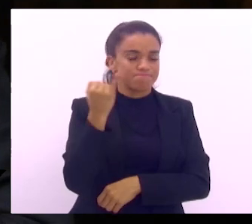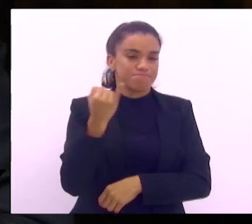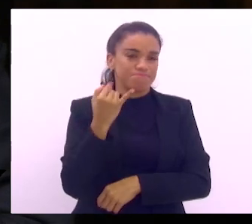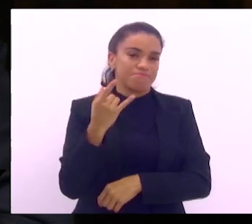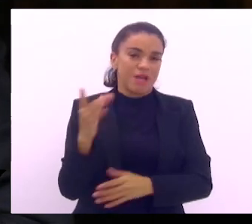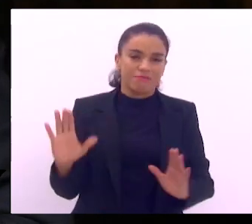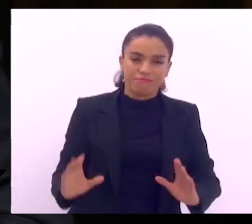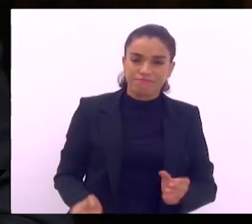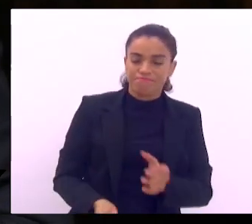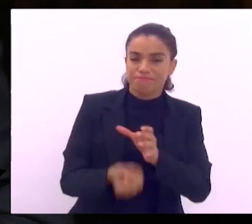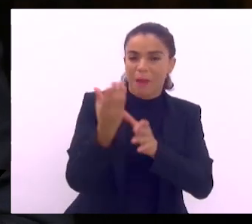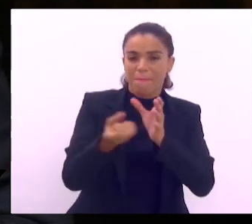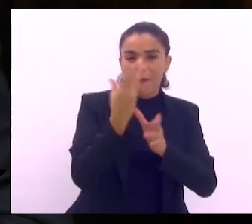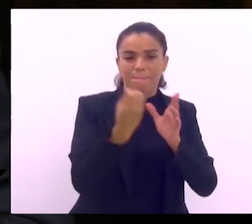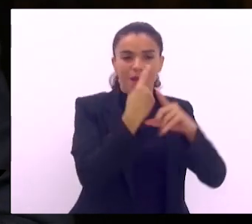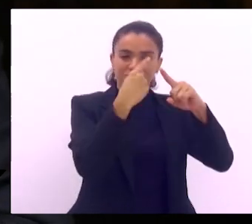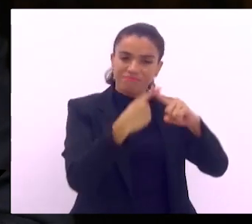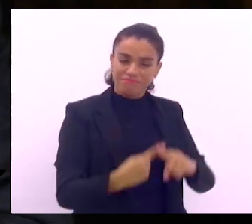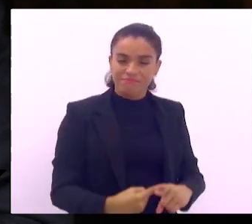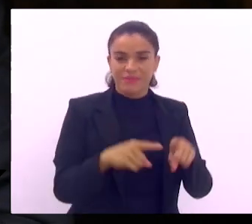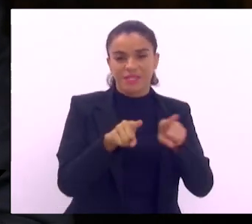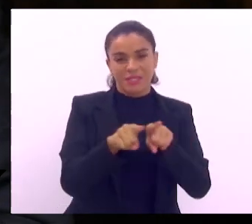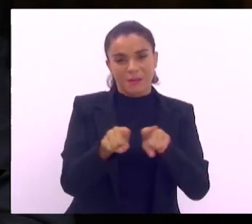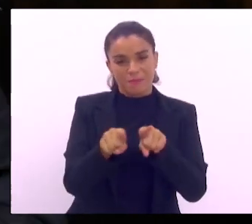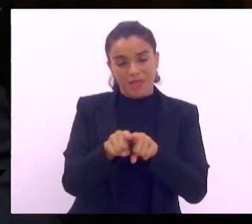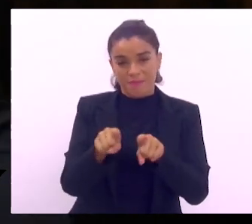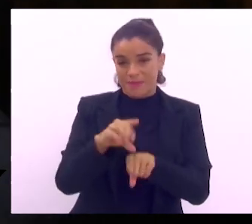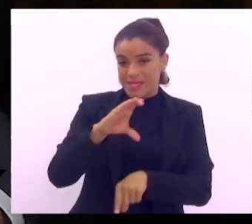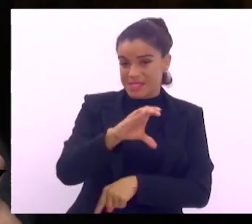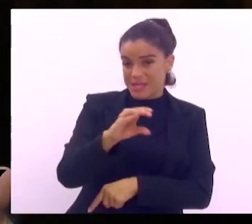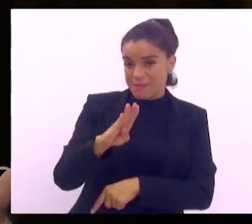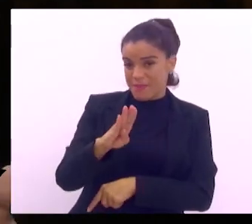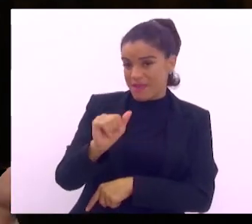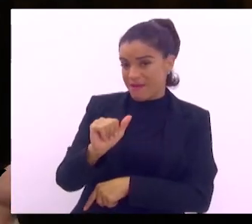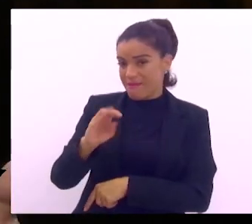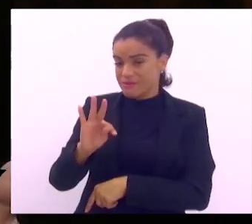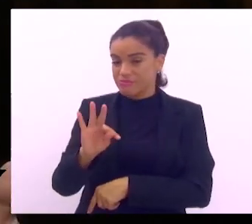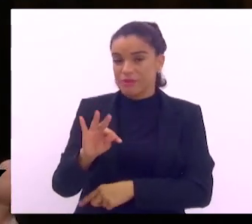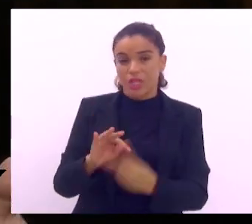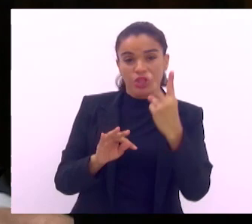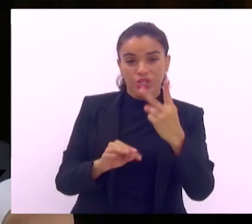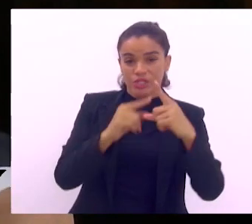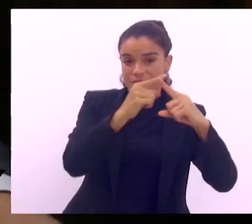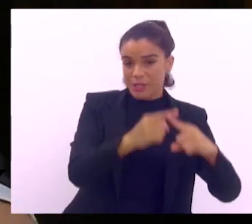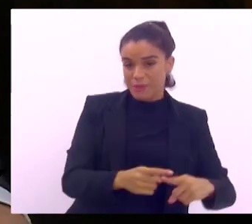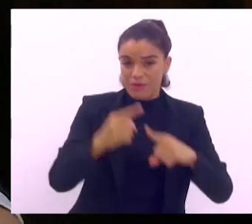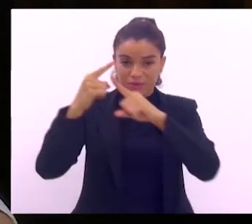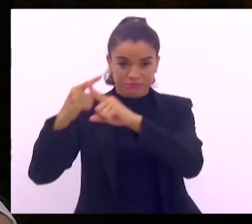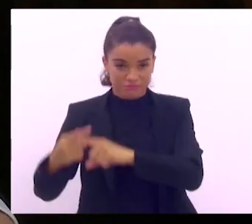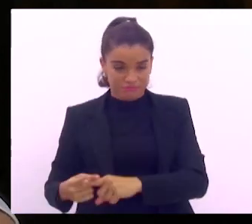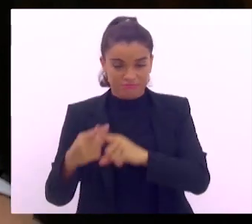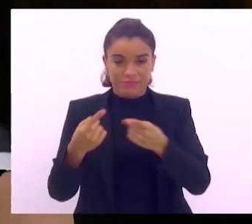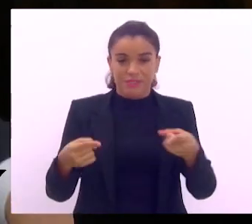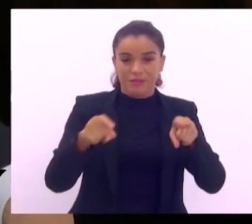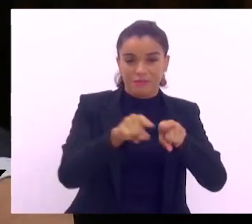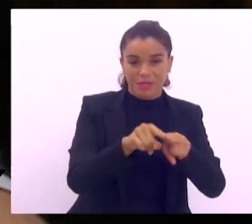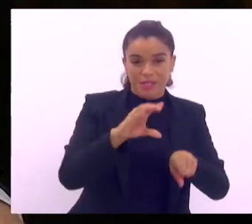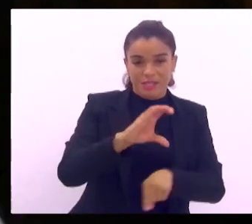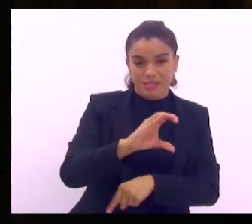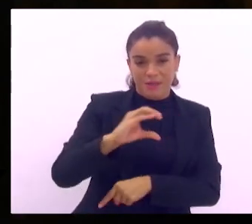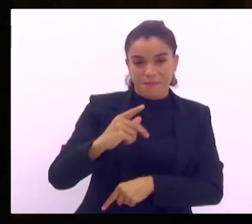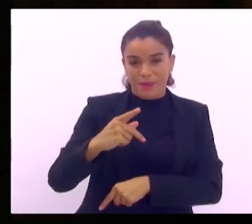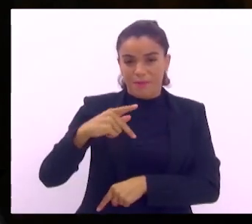e projetos do paratletismo, destacando que a CBAT realiza 12 eventos anuais em parceria com o CPB,